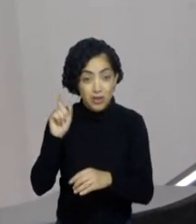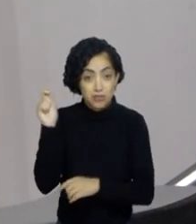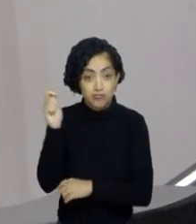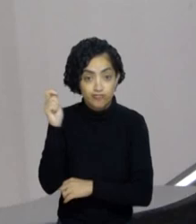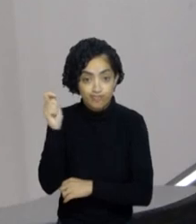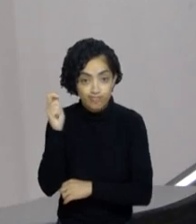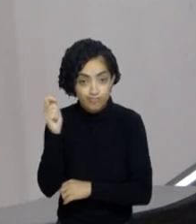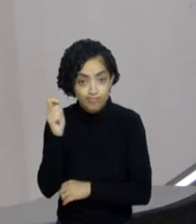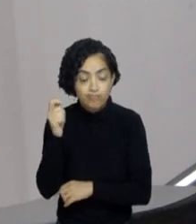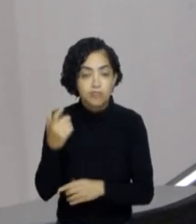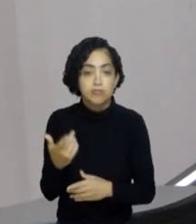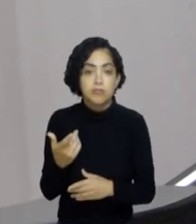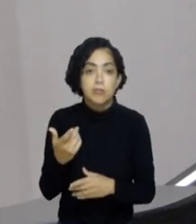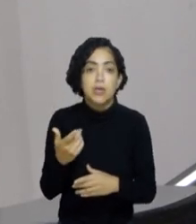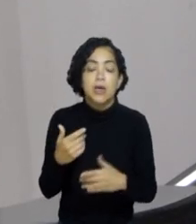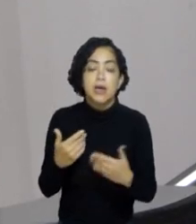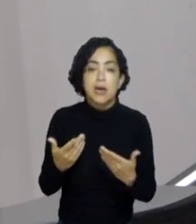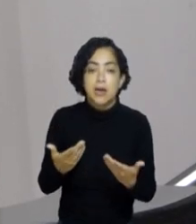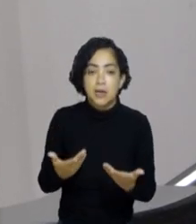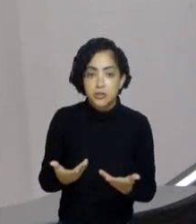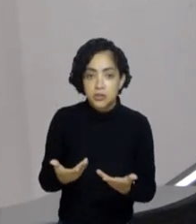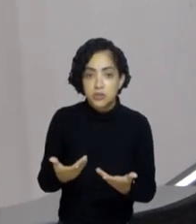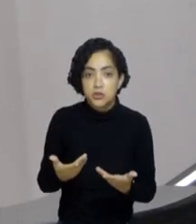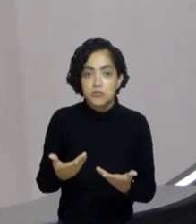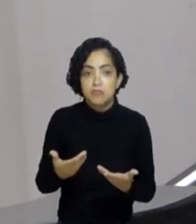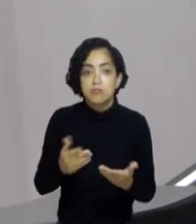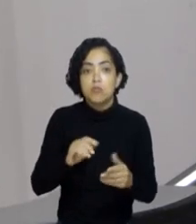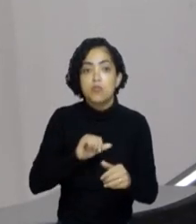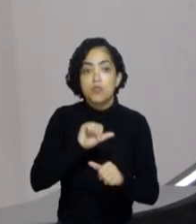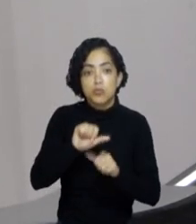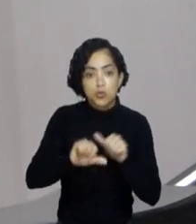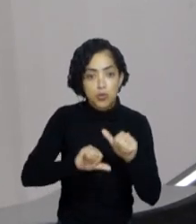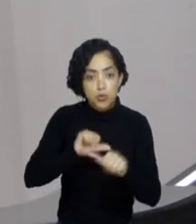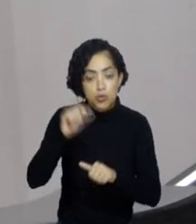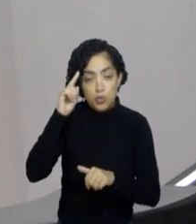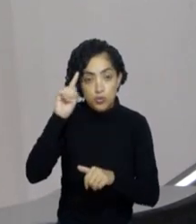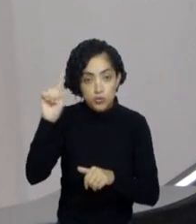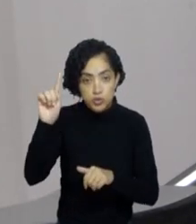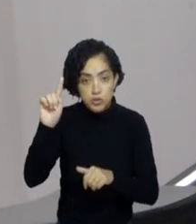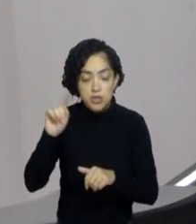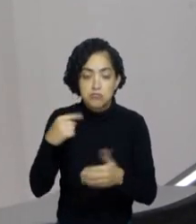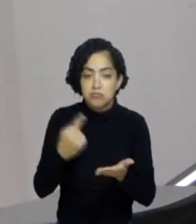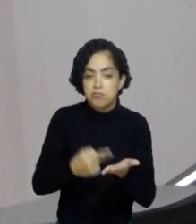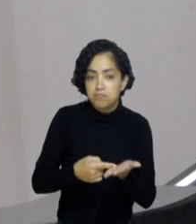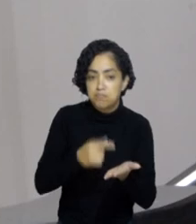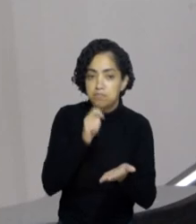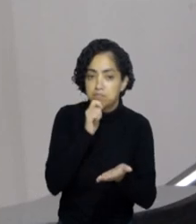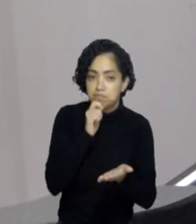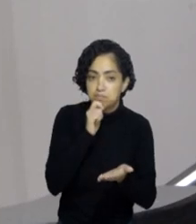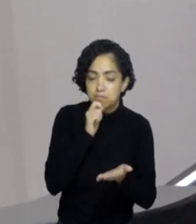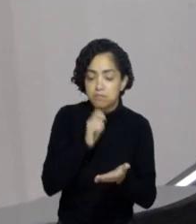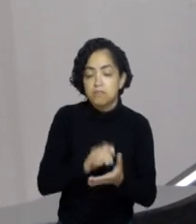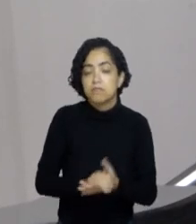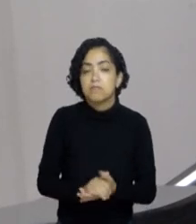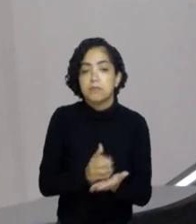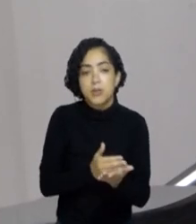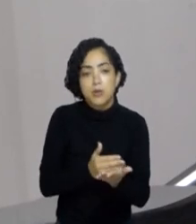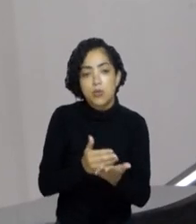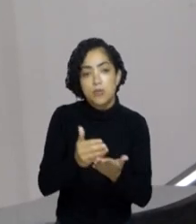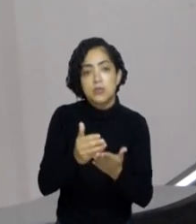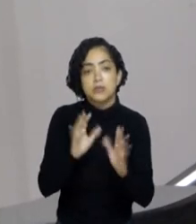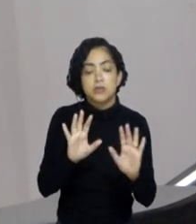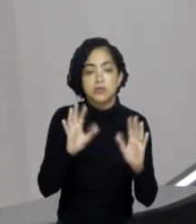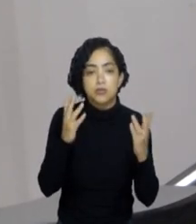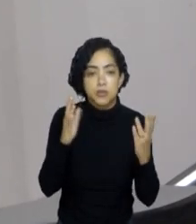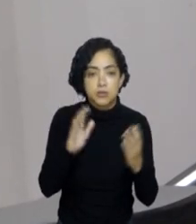pelos nossos irmãos gaúchos, nós transferimos para a data ainda não confirmada para iniciarmos as comemorações dos nossos 35